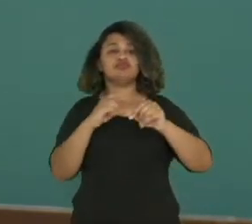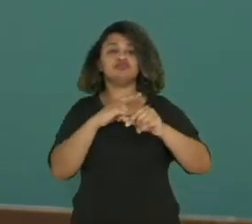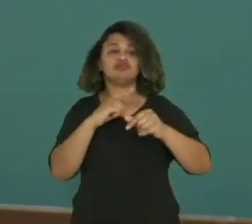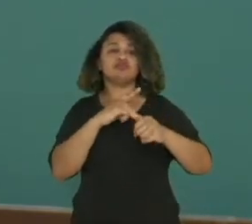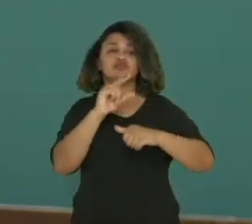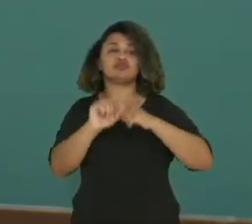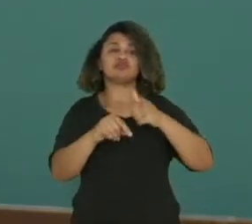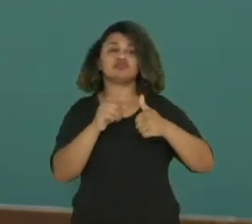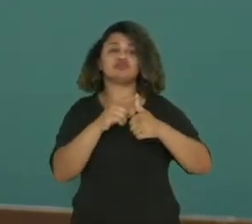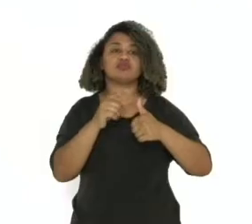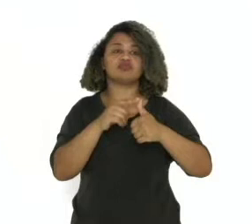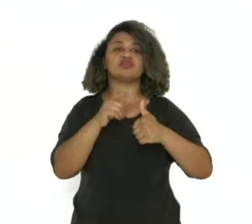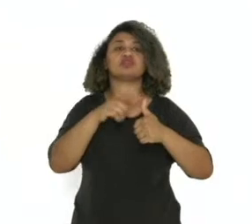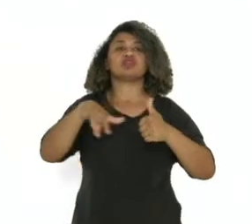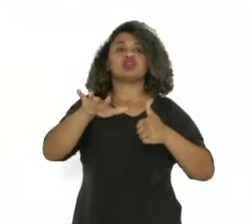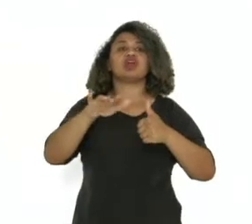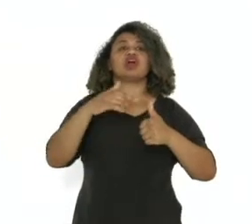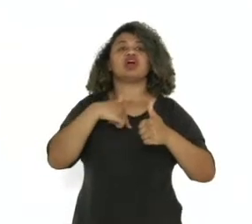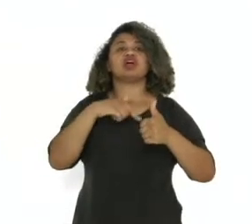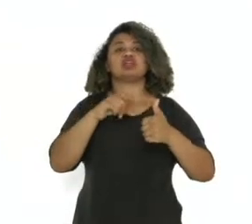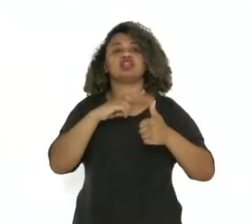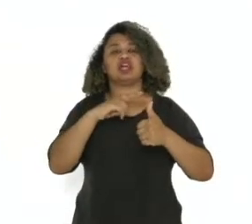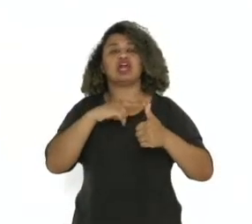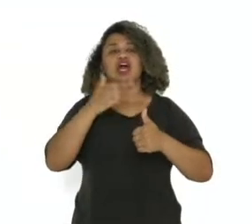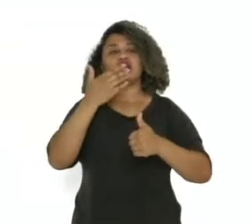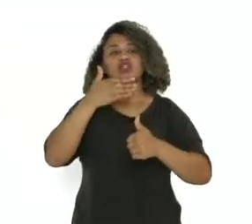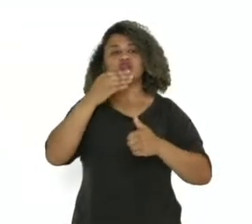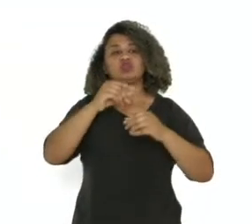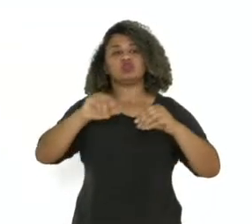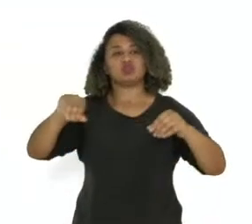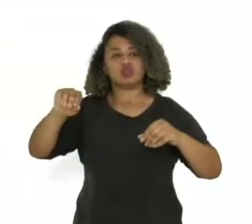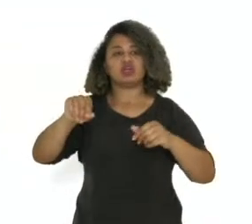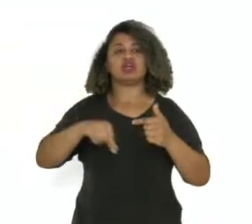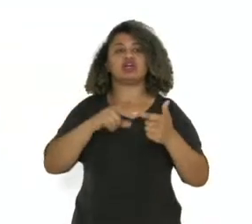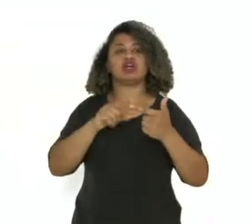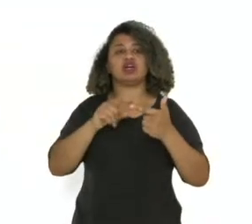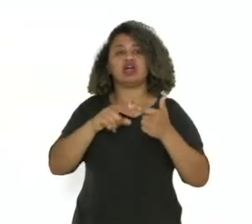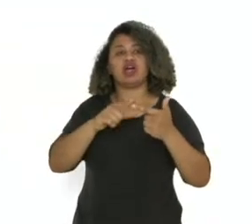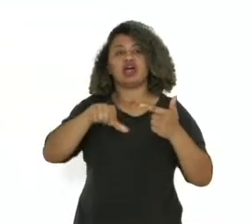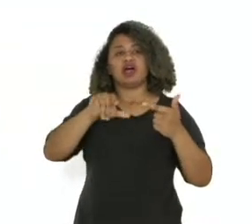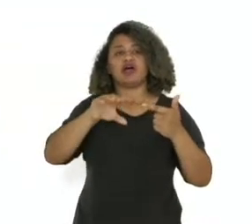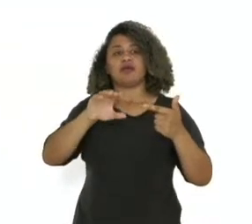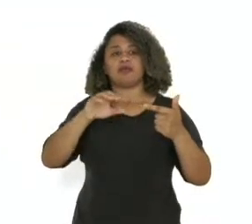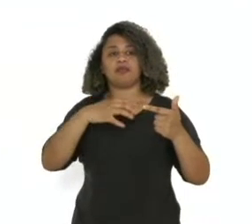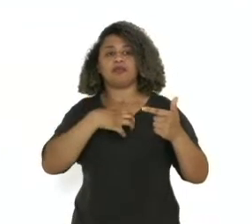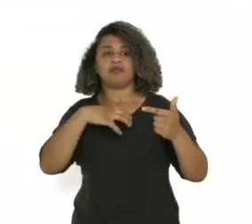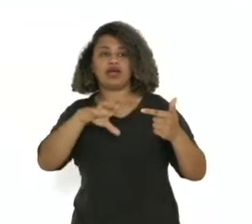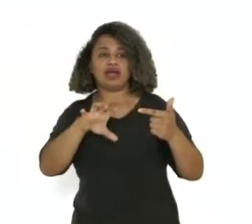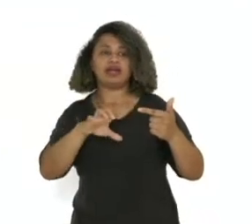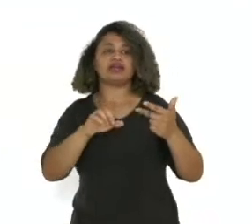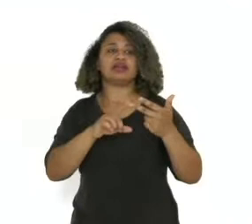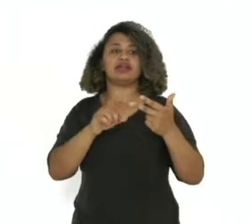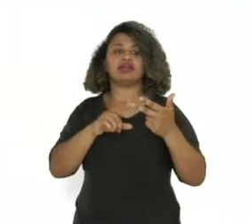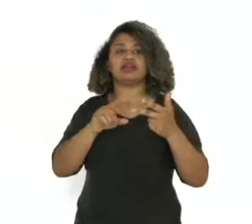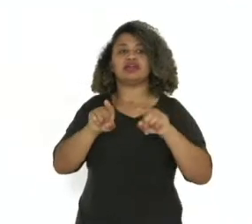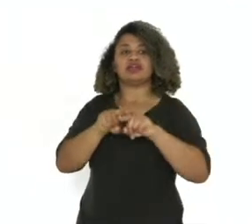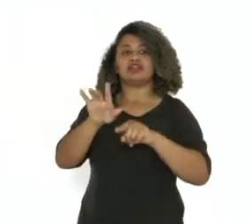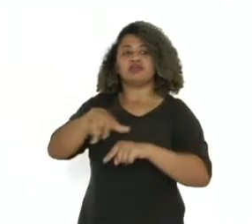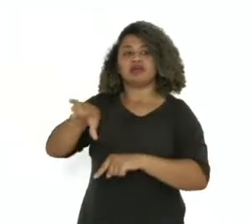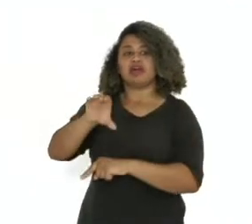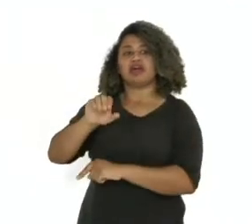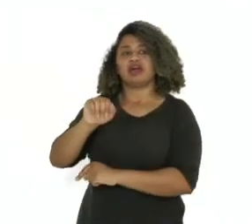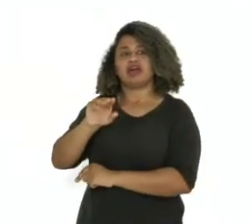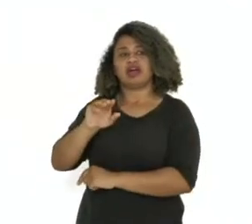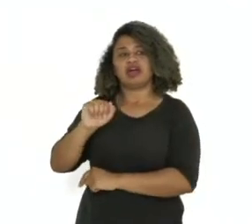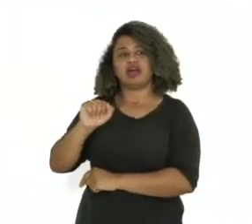vamos ter a Zona da Mata Açucareira, o Recôncavo Baiano e a Zona da Mata Cacaueira.